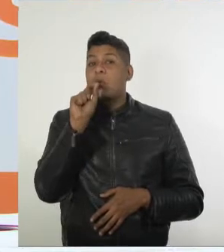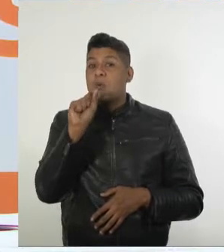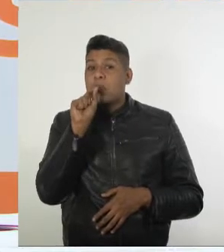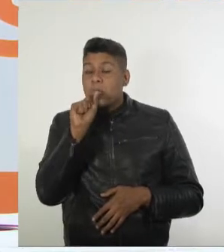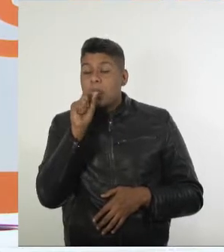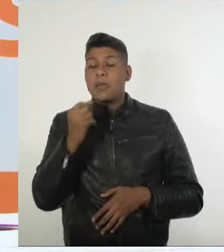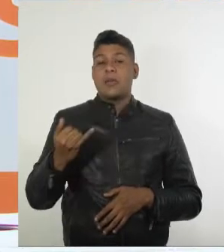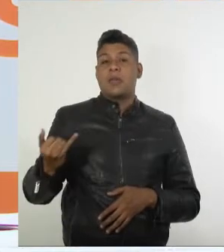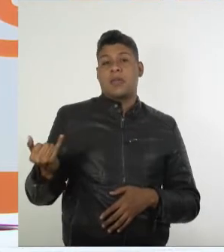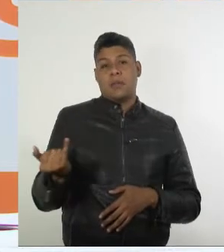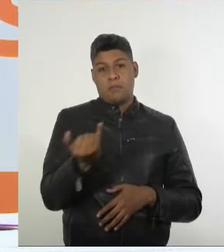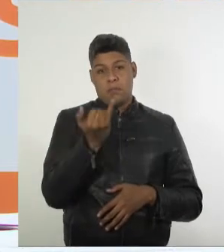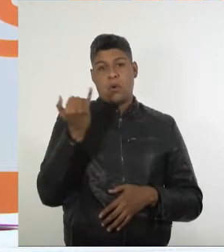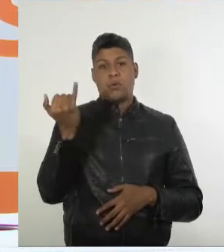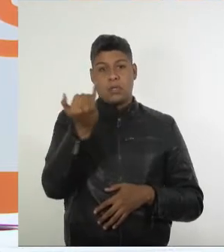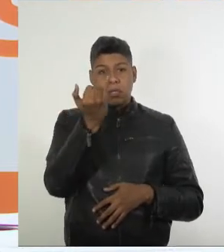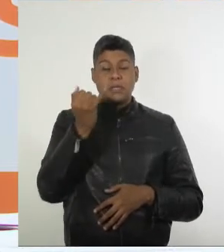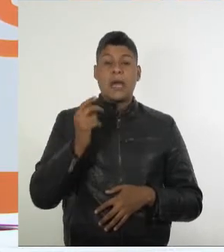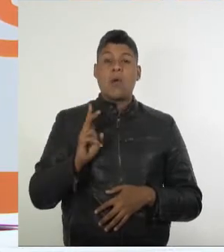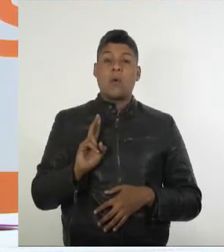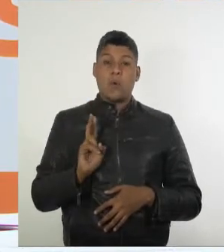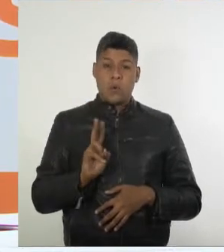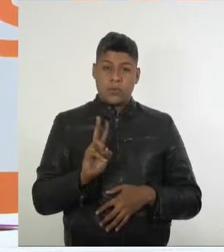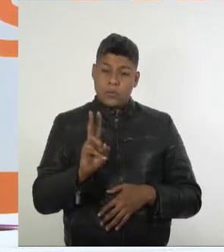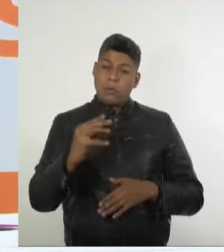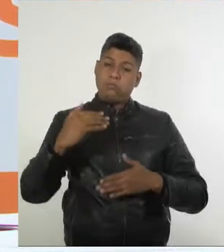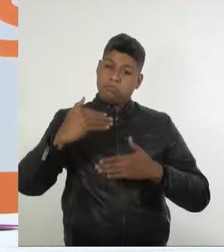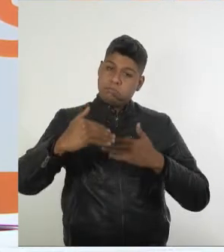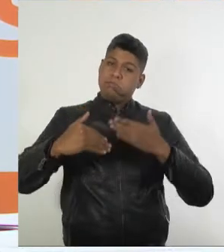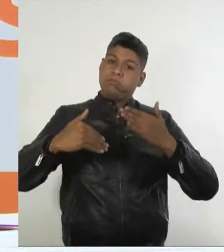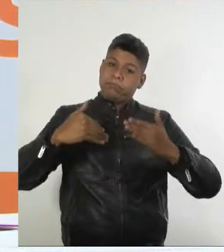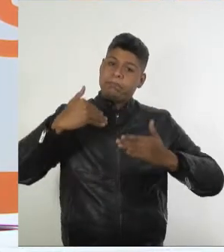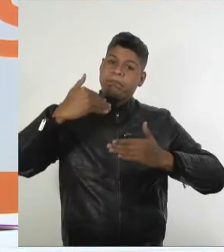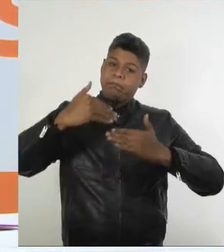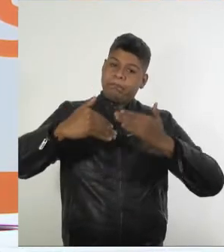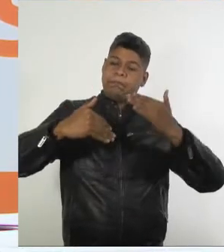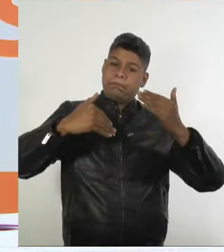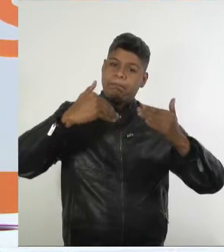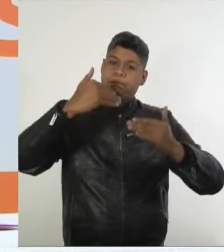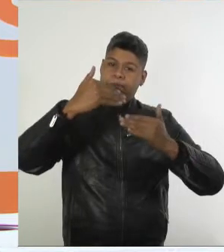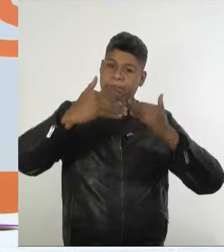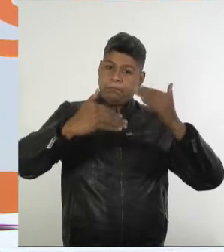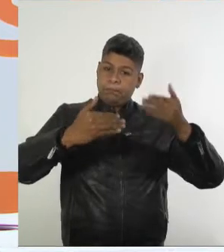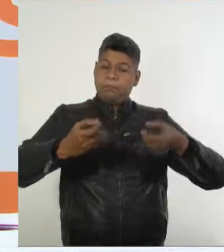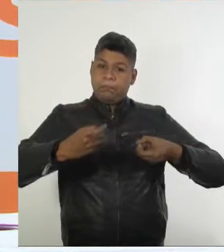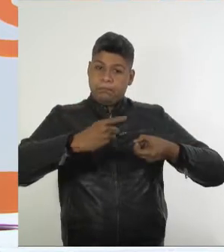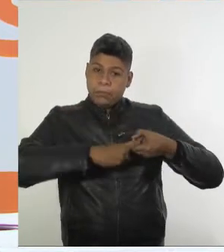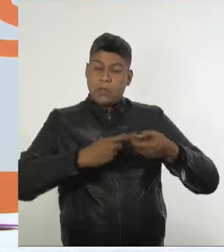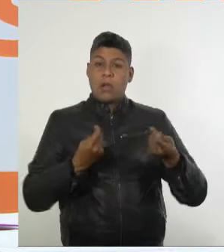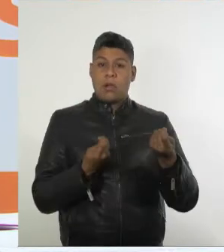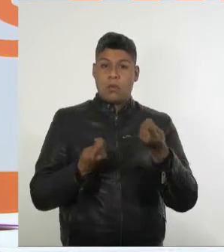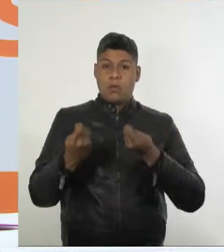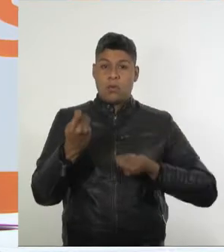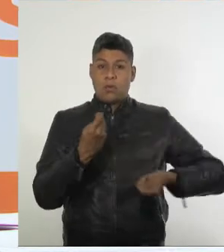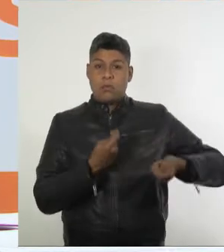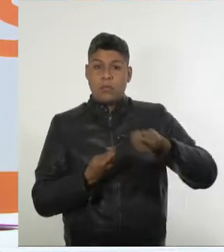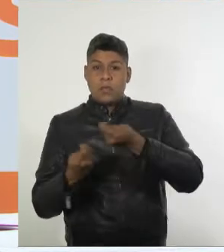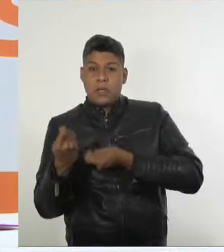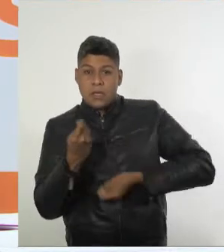suma importância para continuarmos esse avanço, de podermos, retomando a economia, de